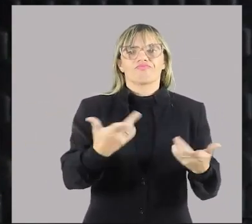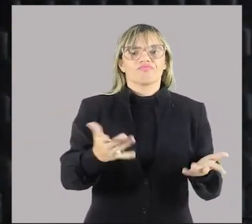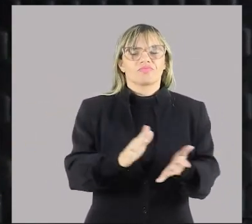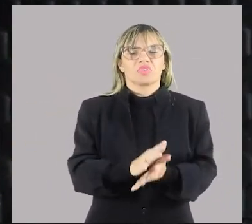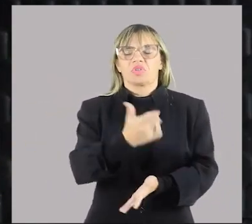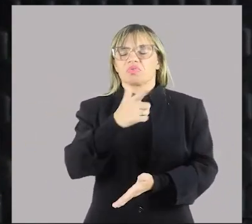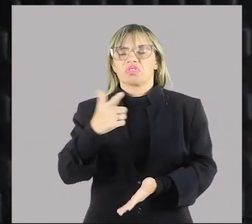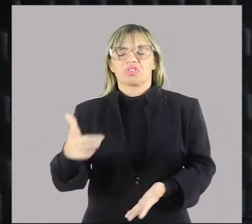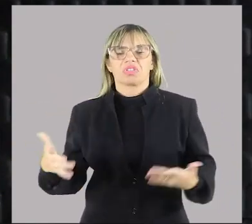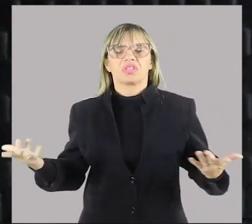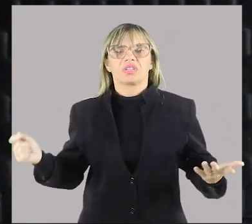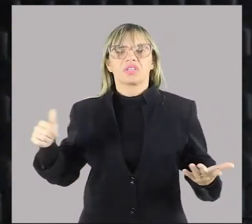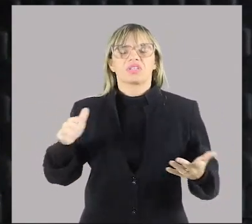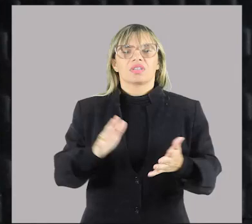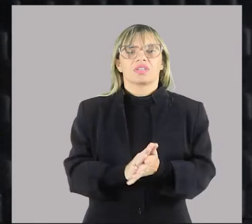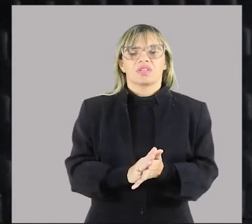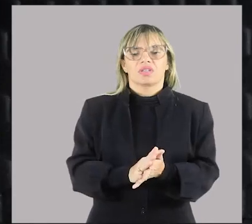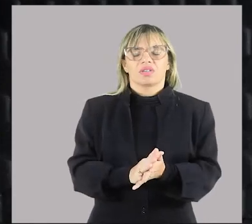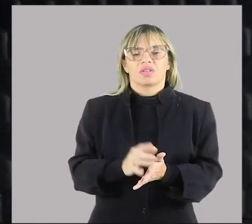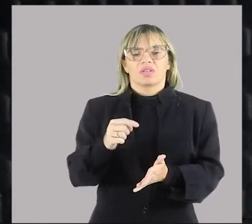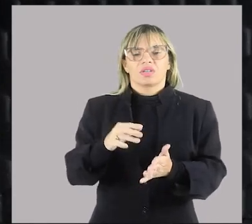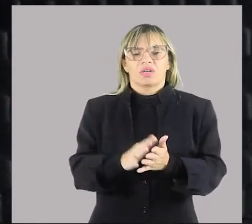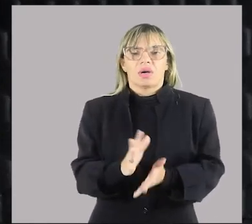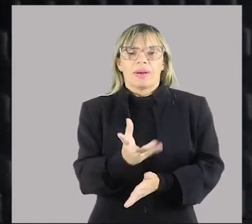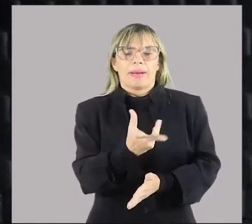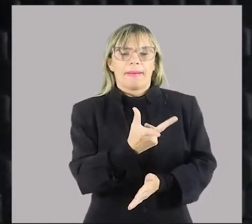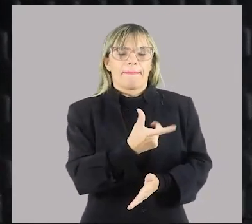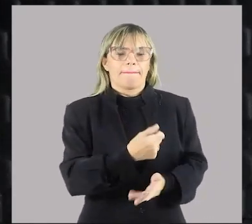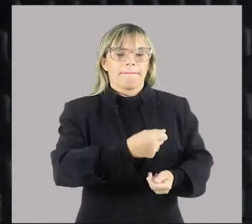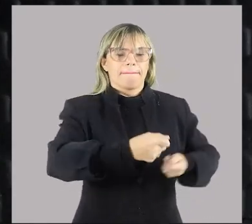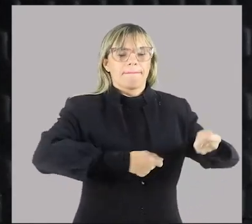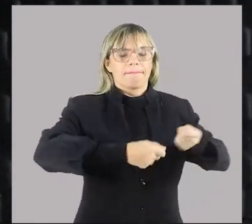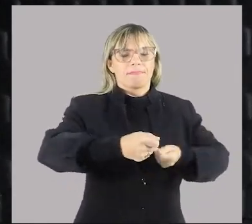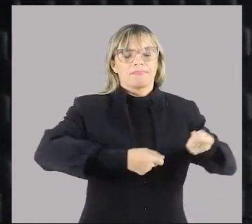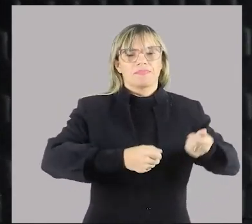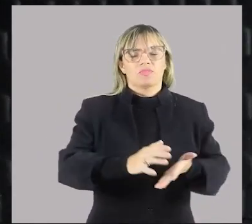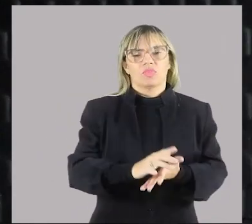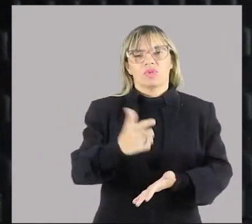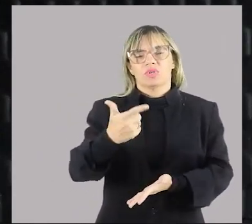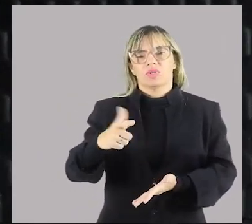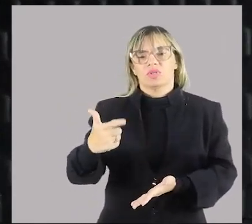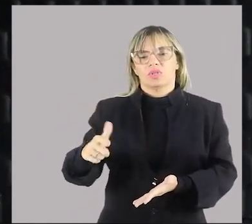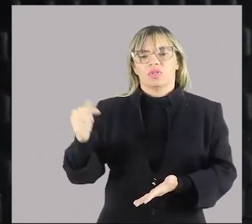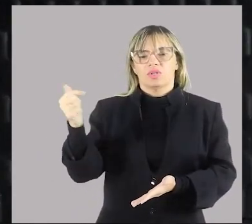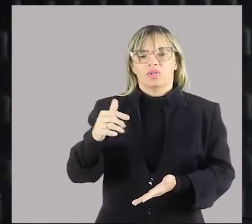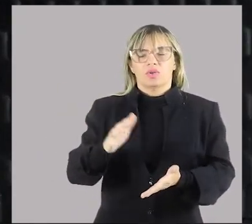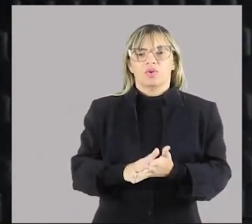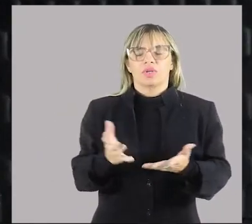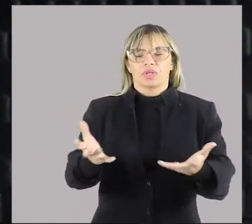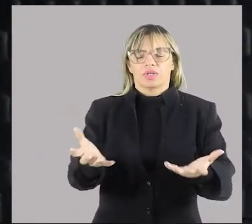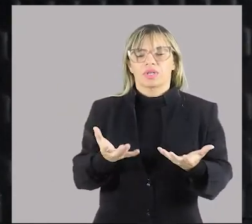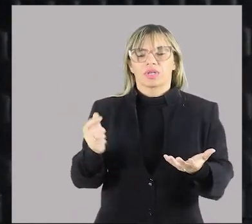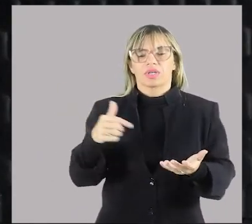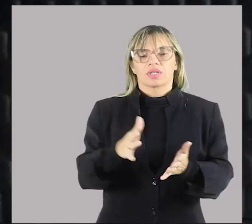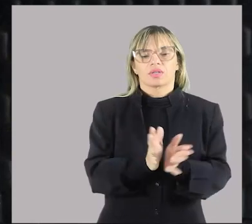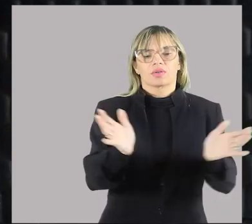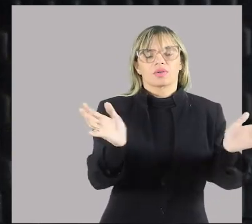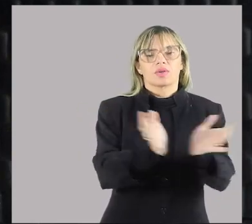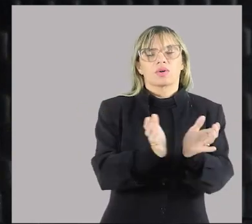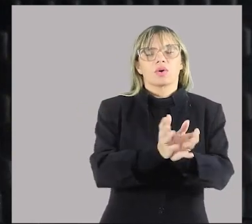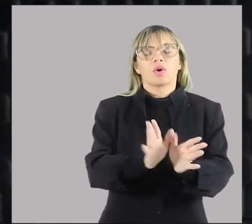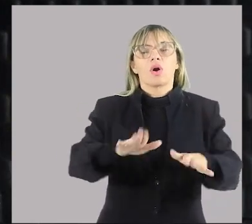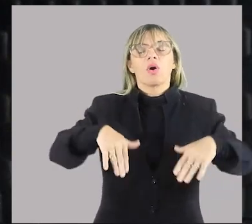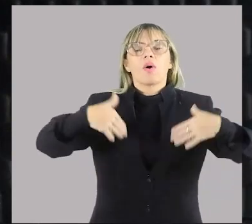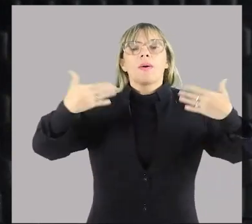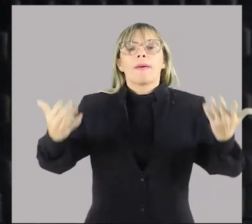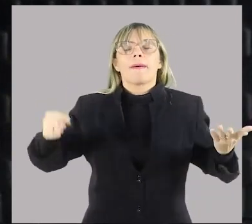cuidado, o Estado oligárquico ele não tem habilidade, e não tendo, ele não atende à demanda desses setores. Qual